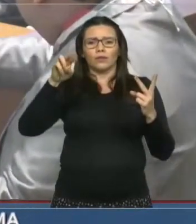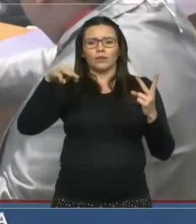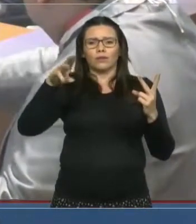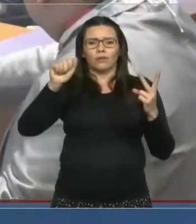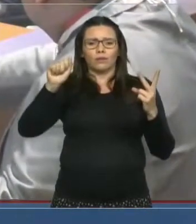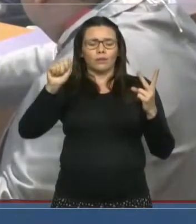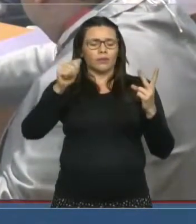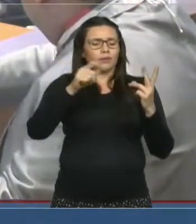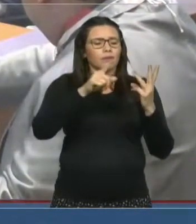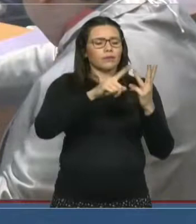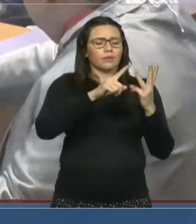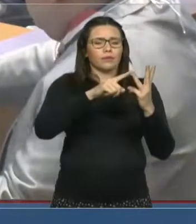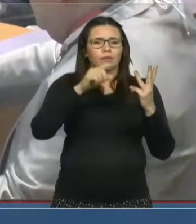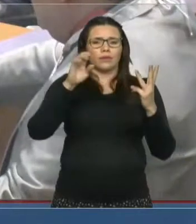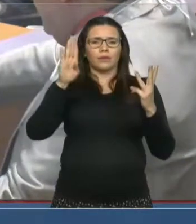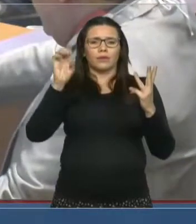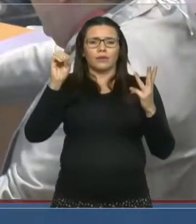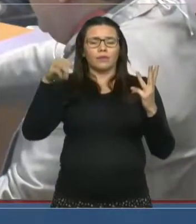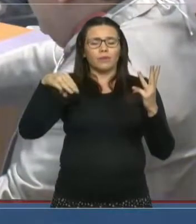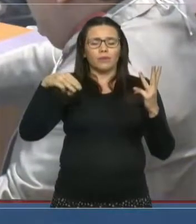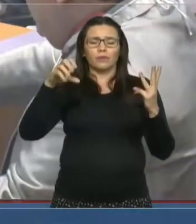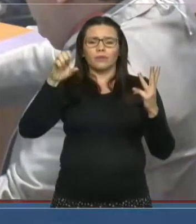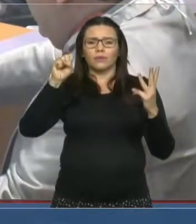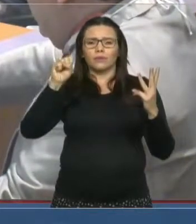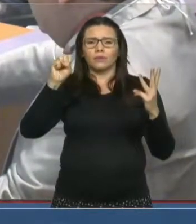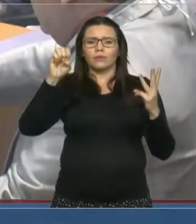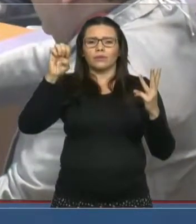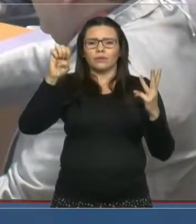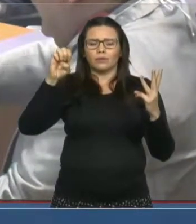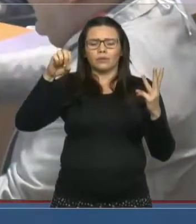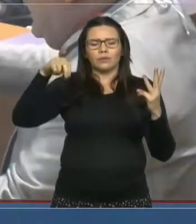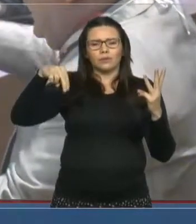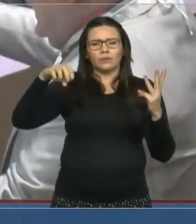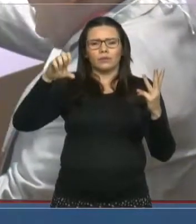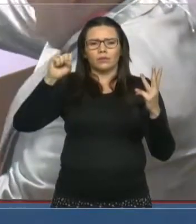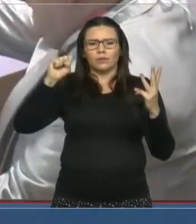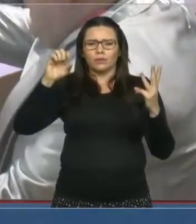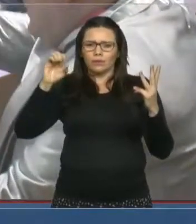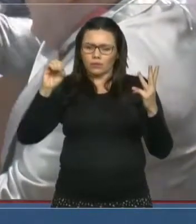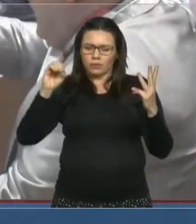adentrar muito no assunto. Eu estou numa casa onde aqui